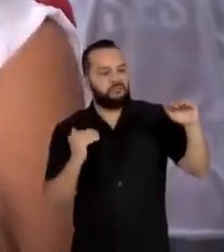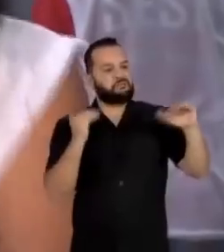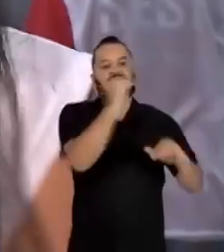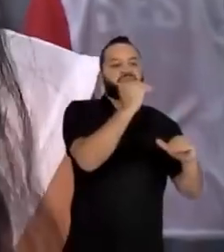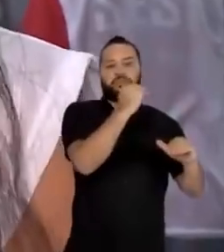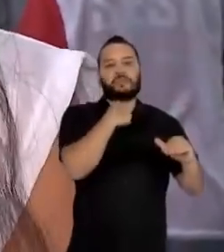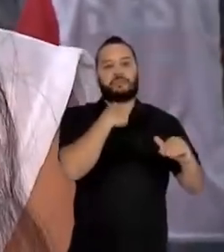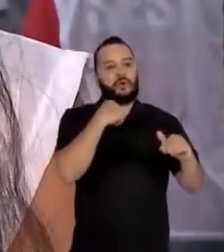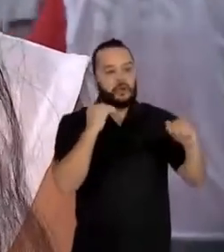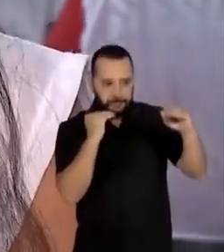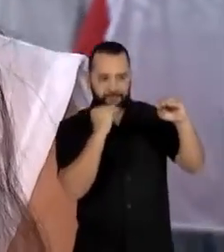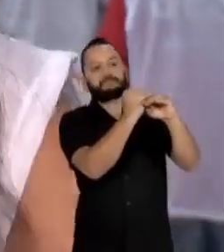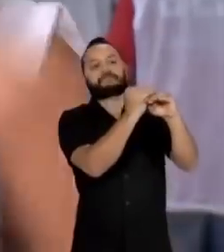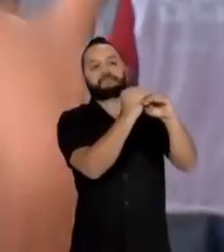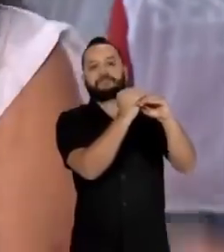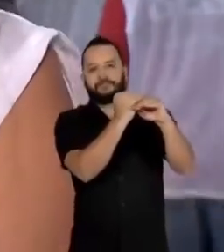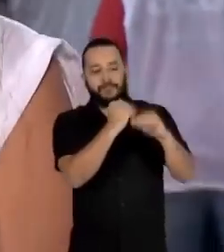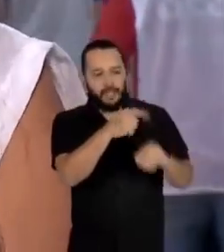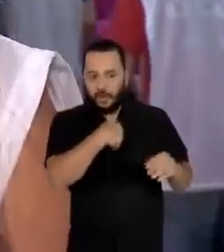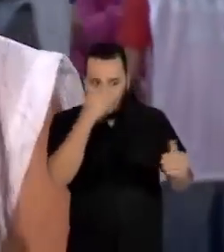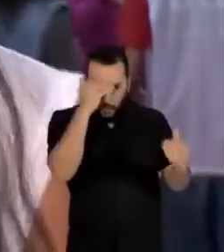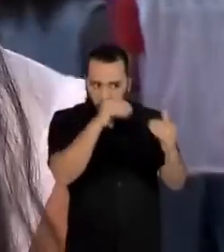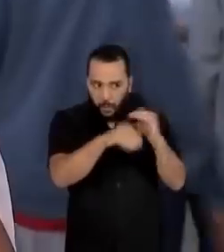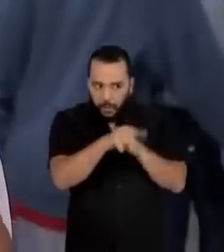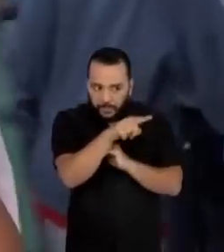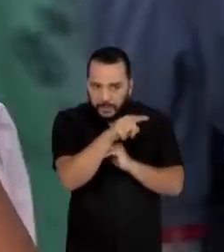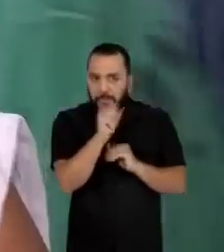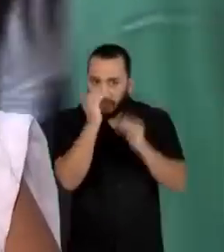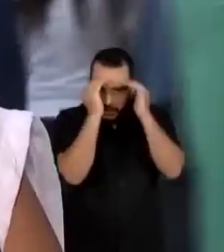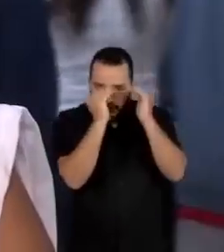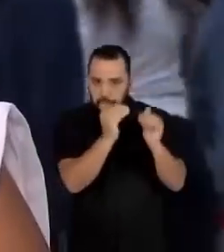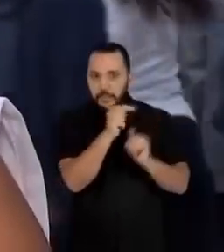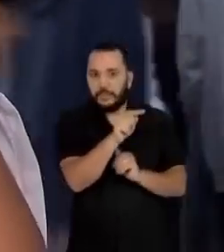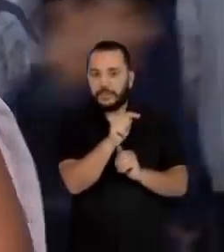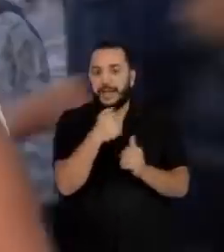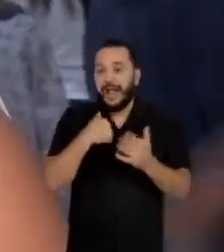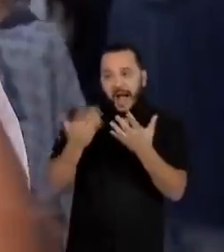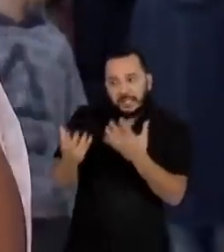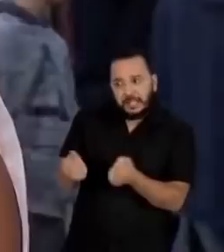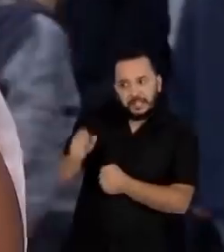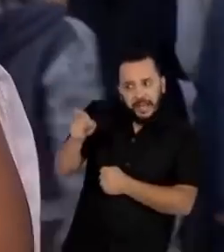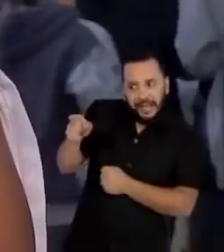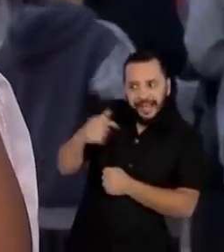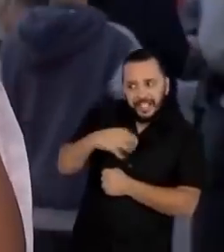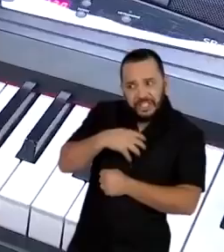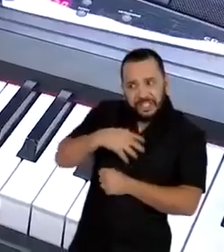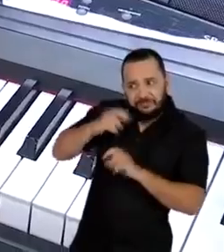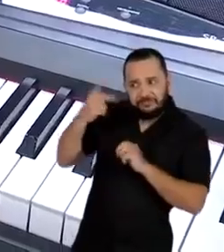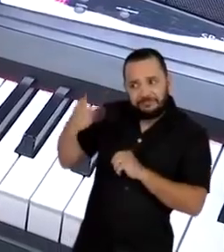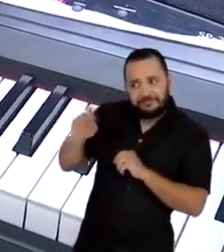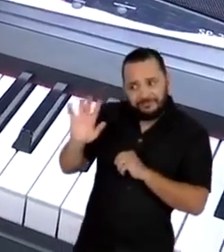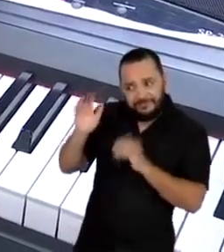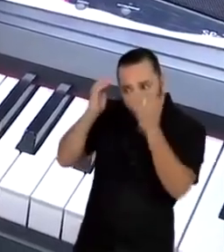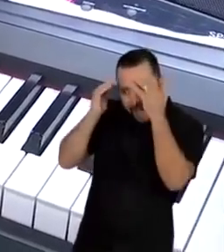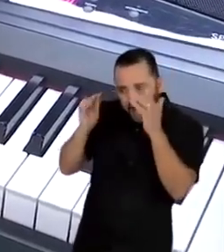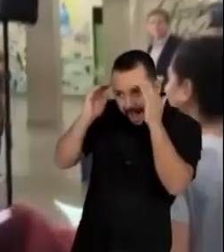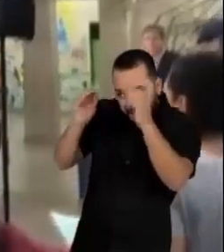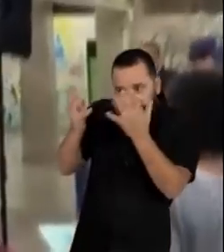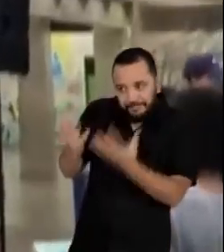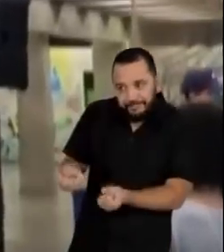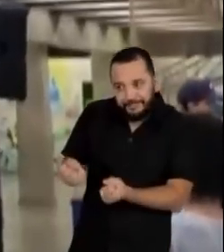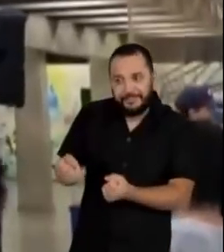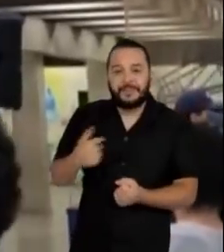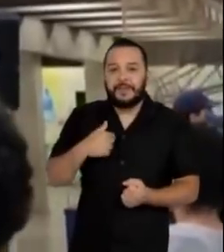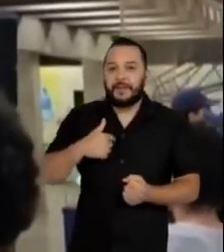tipo, eu não concordo com o que você acredita, mas eu te respeito. Você aceitar o seu próximo, seja ele da forma que for. Brasileiros e